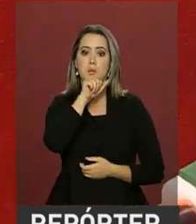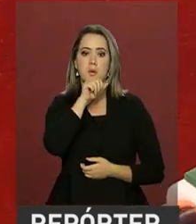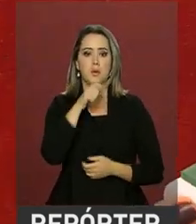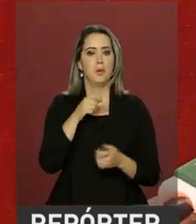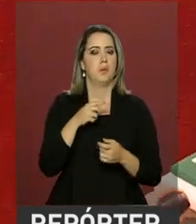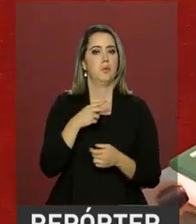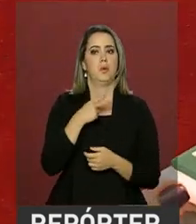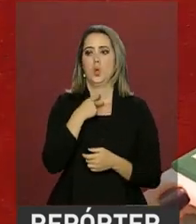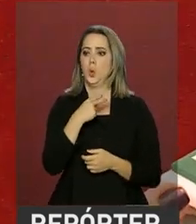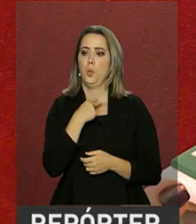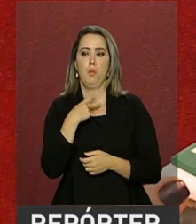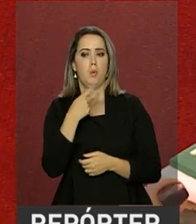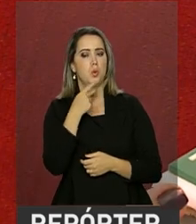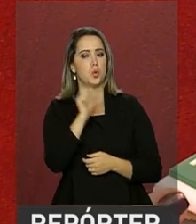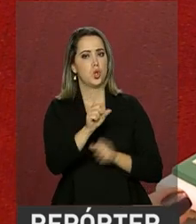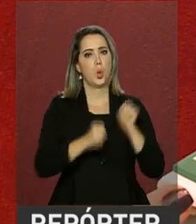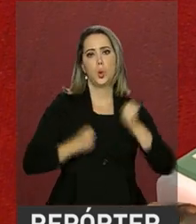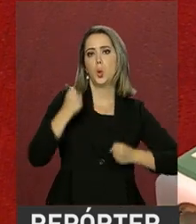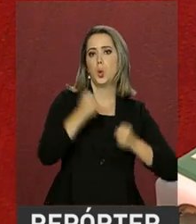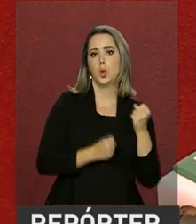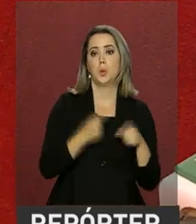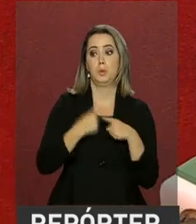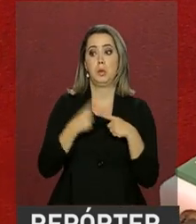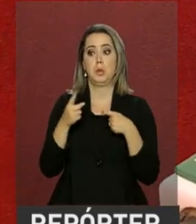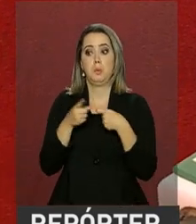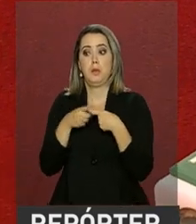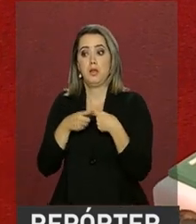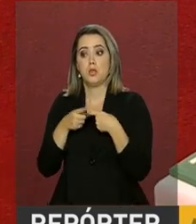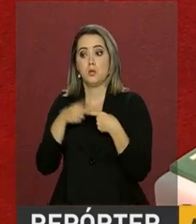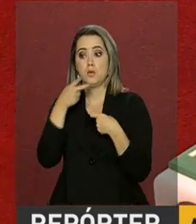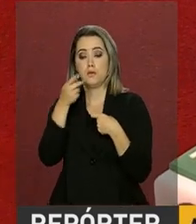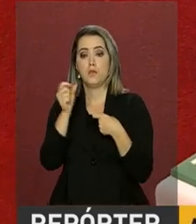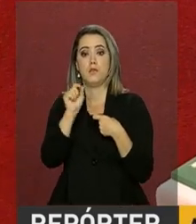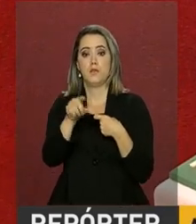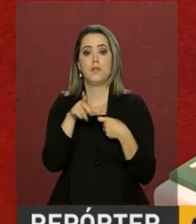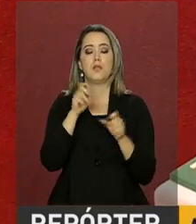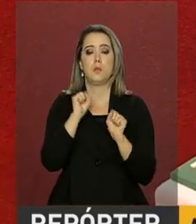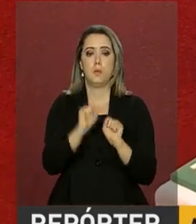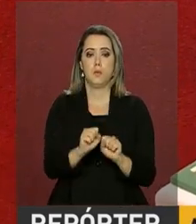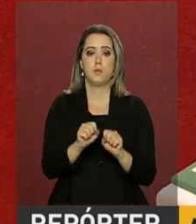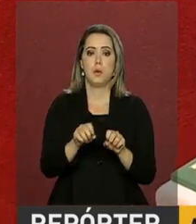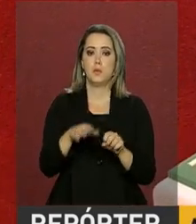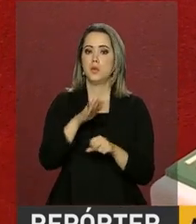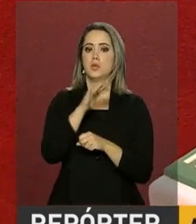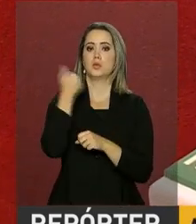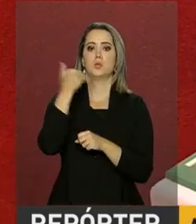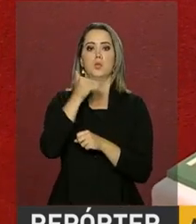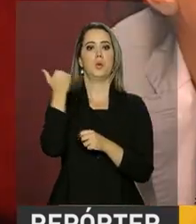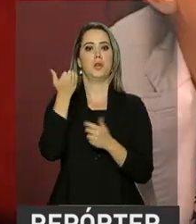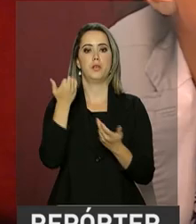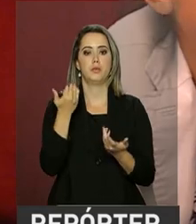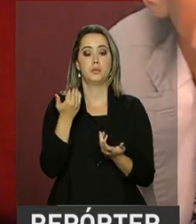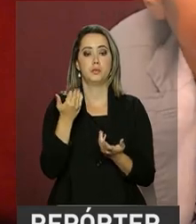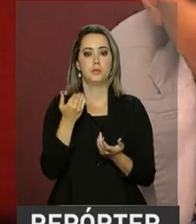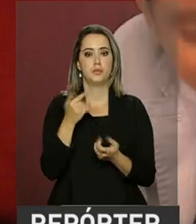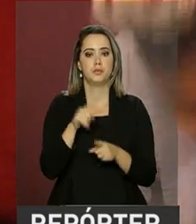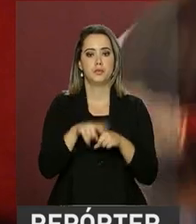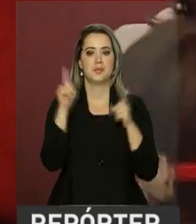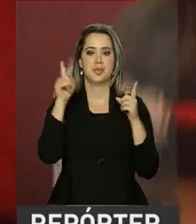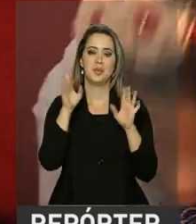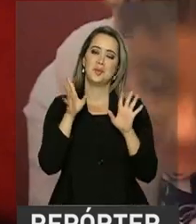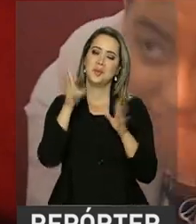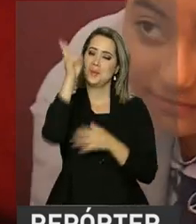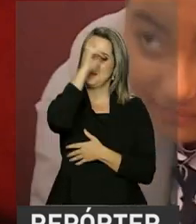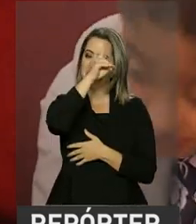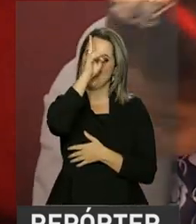eu correr porque a o médico falava que ela pode morrer a qualquer momento mas isso é a história